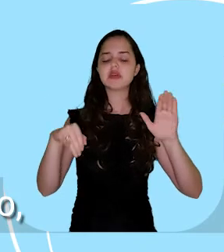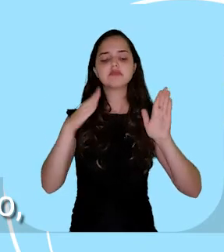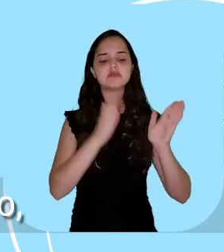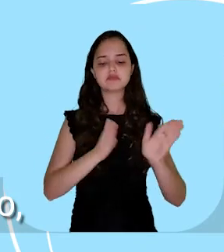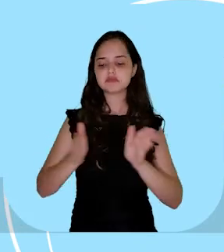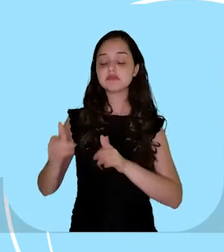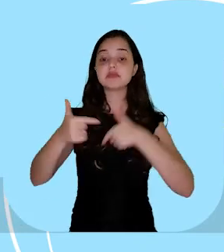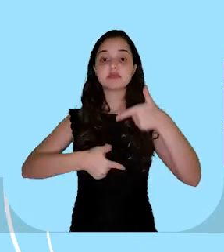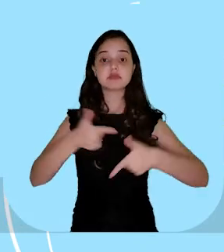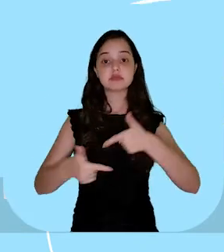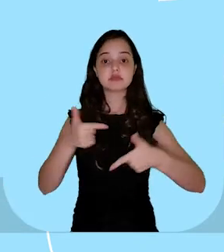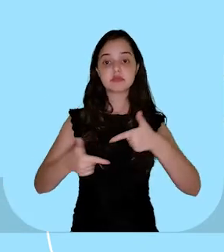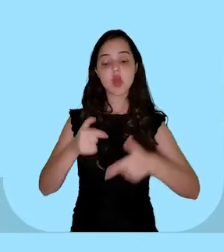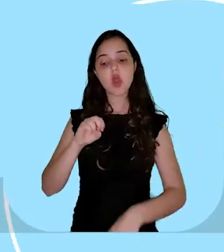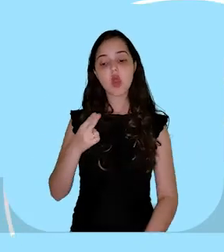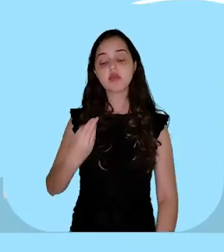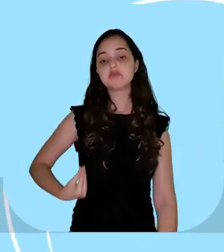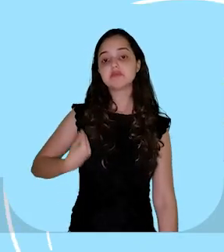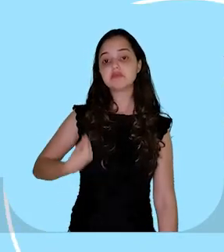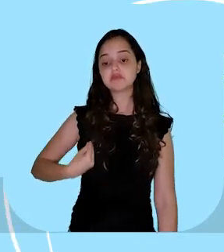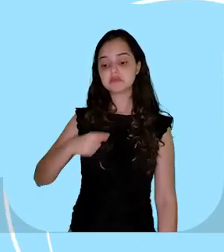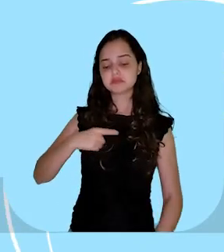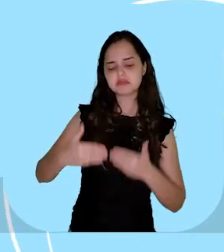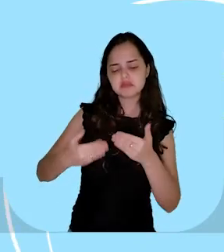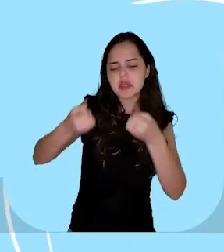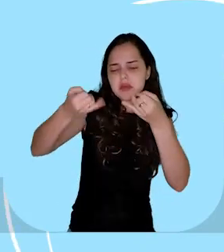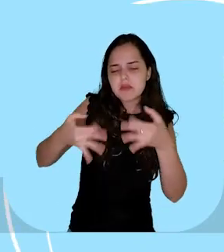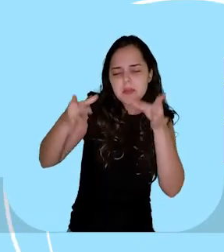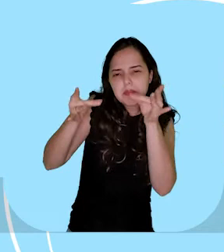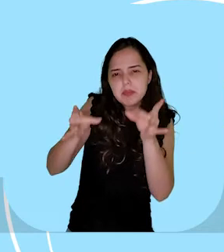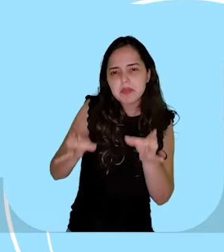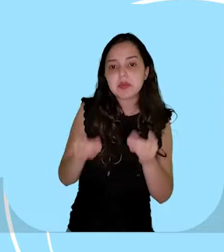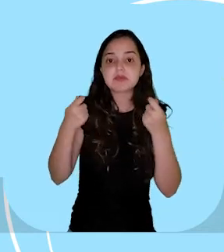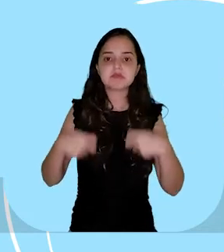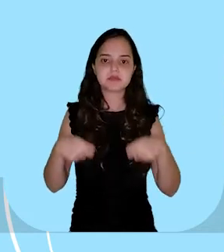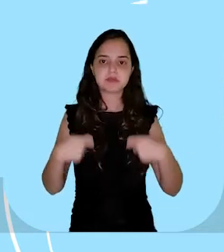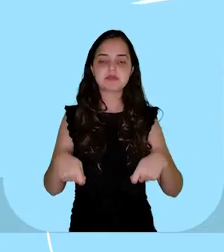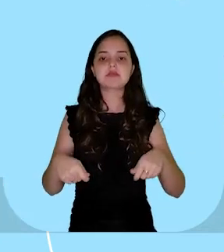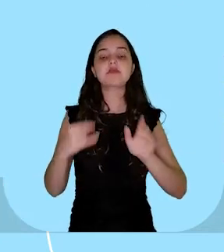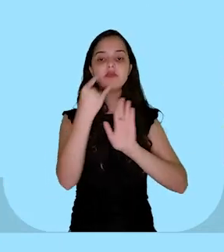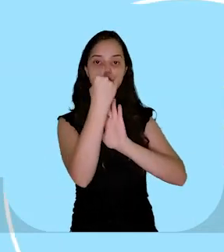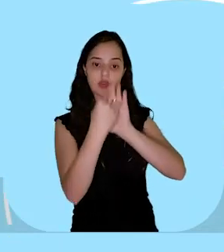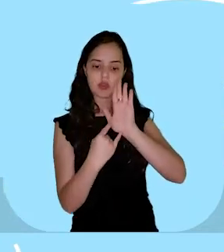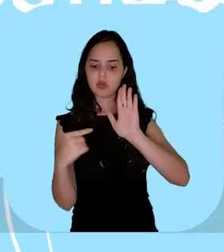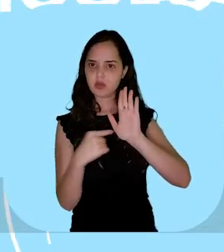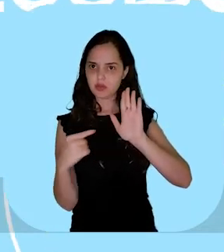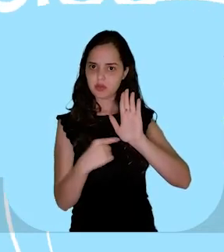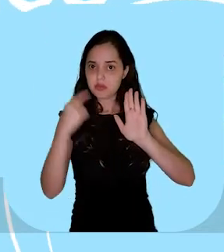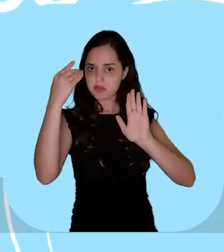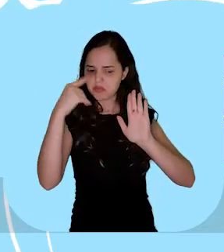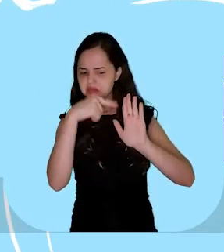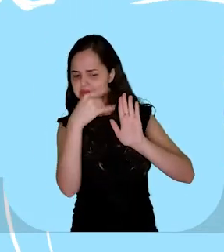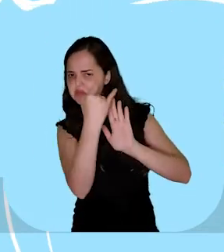de trabalho realizados ou em andamento de forma descritiva e detalhada. Este documento não tem